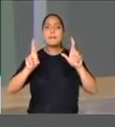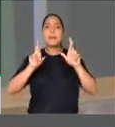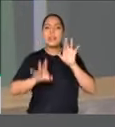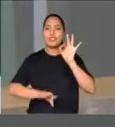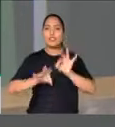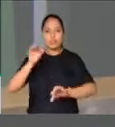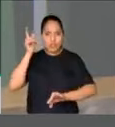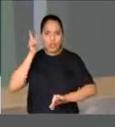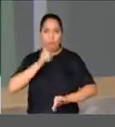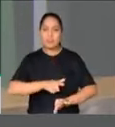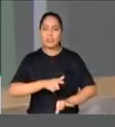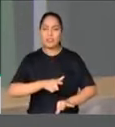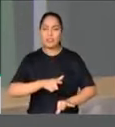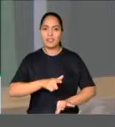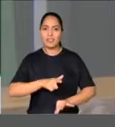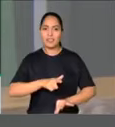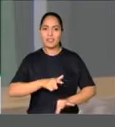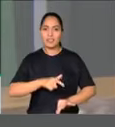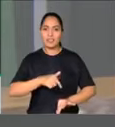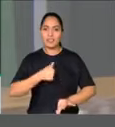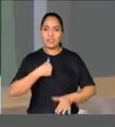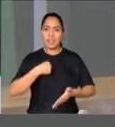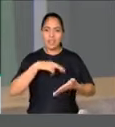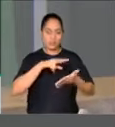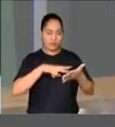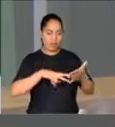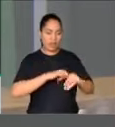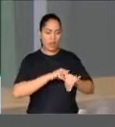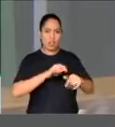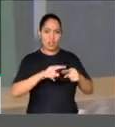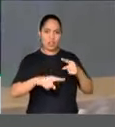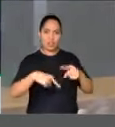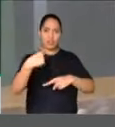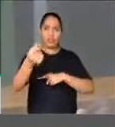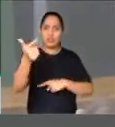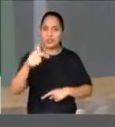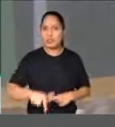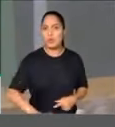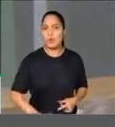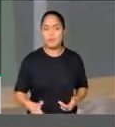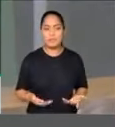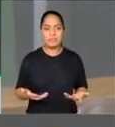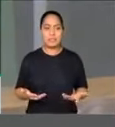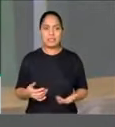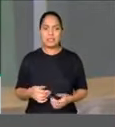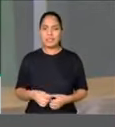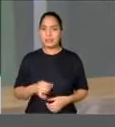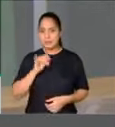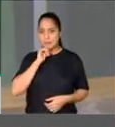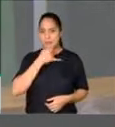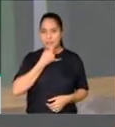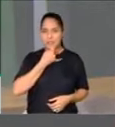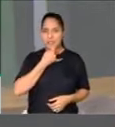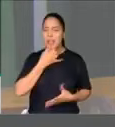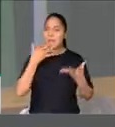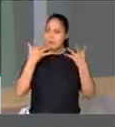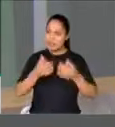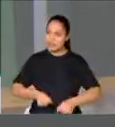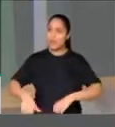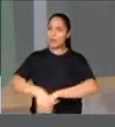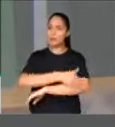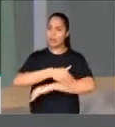estava começando a valer. E acabei de ler a notícia que foi adiado mais uma vez. Mas continuaremos na